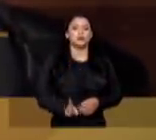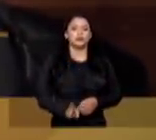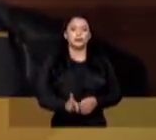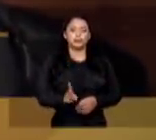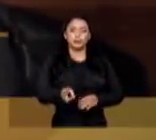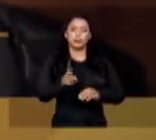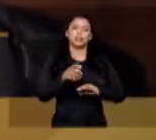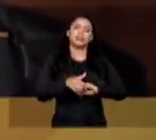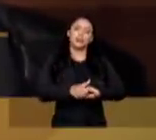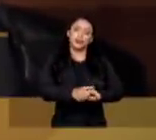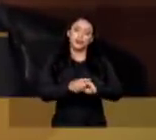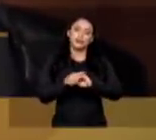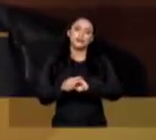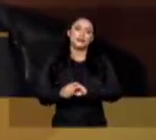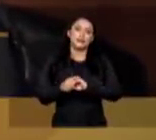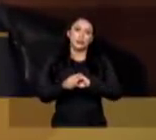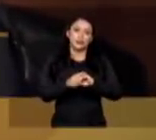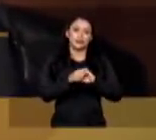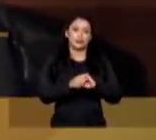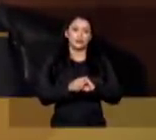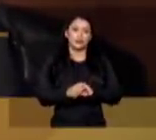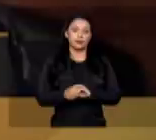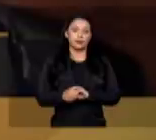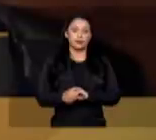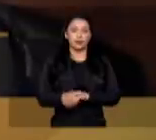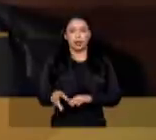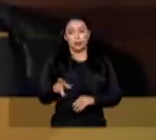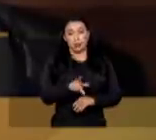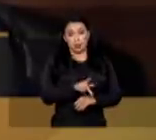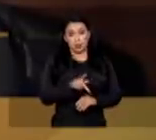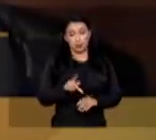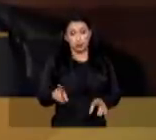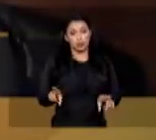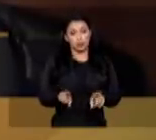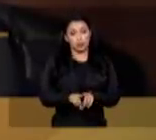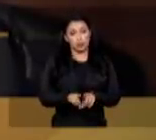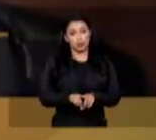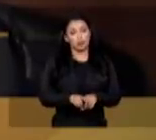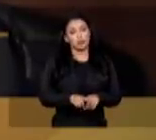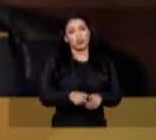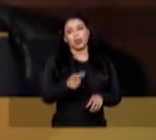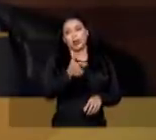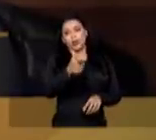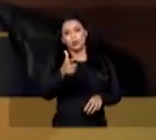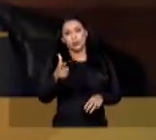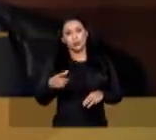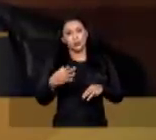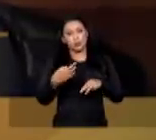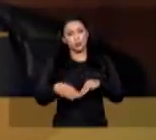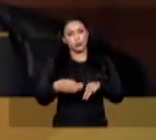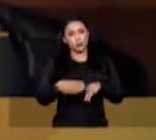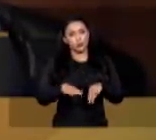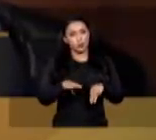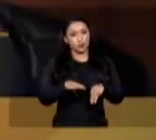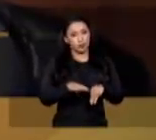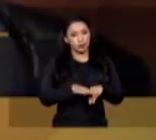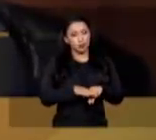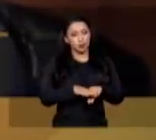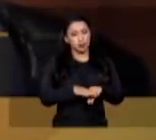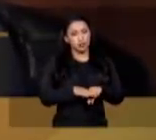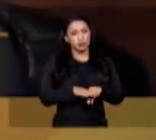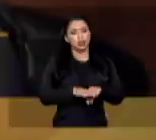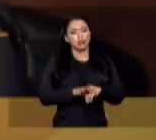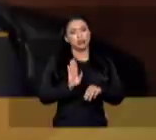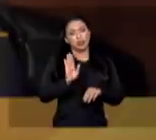93726, agravante Luiz Inácio Lula da Silva. Excelência e aos eminentes pares, ministro Edson Fachin, que eu